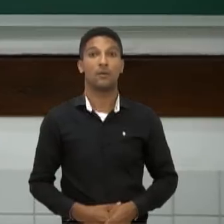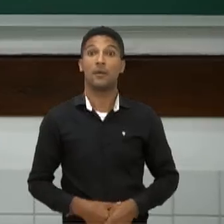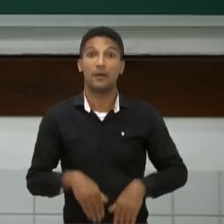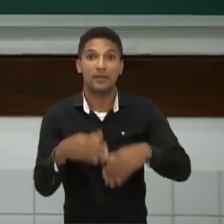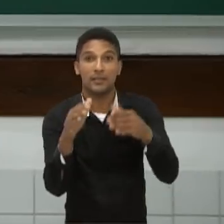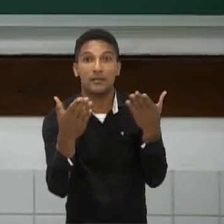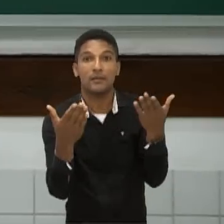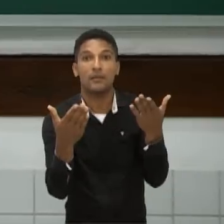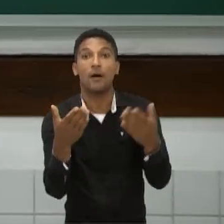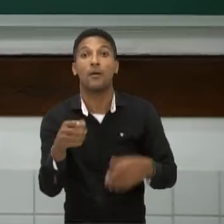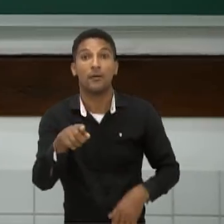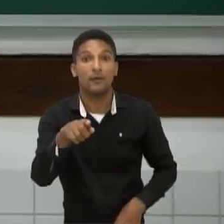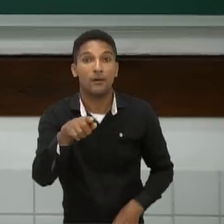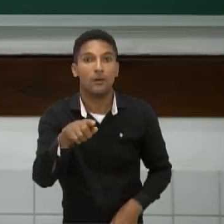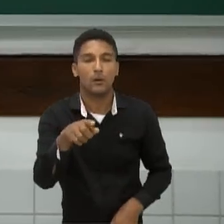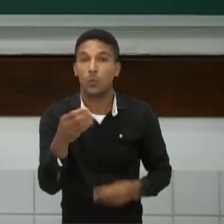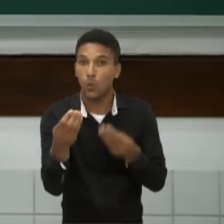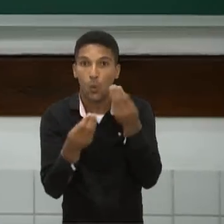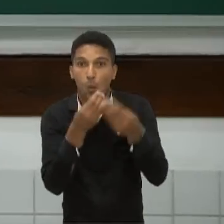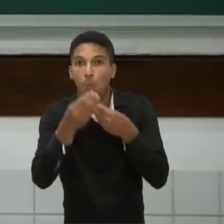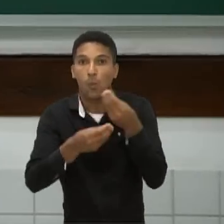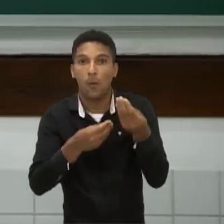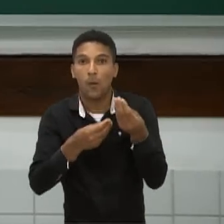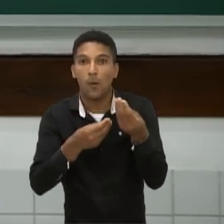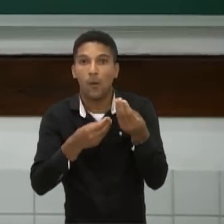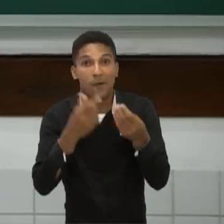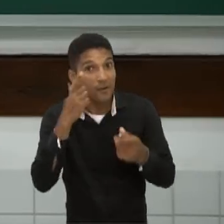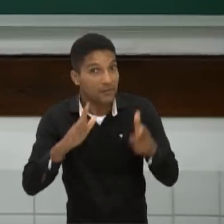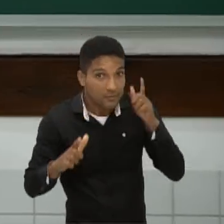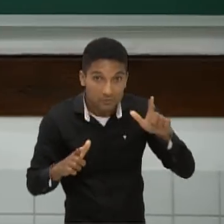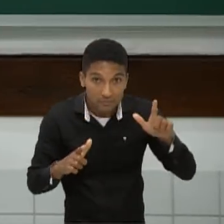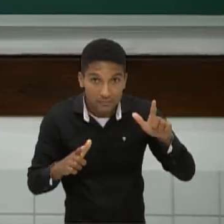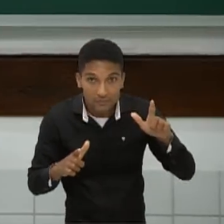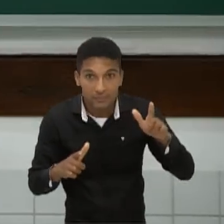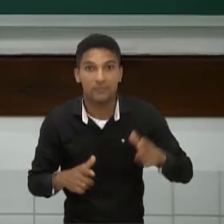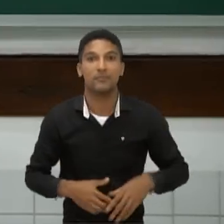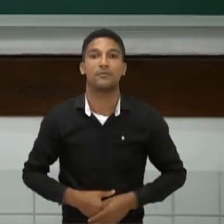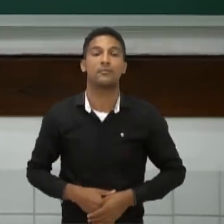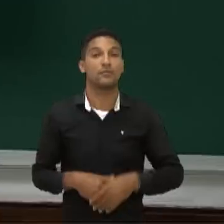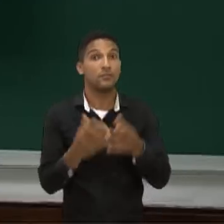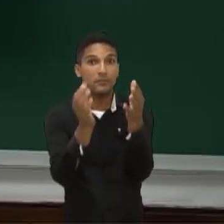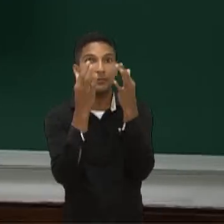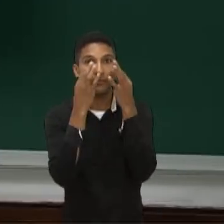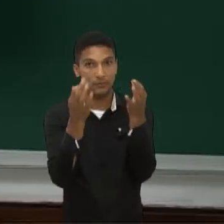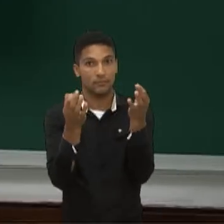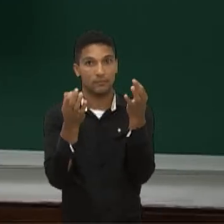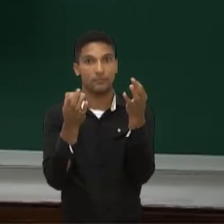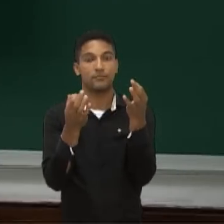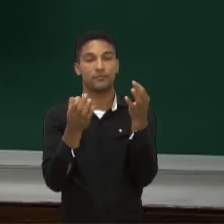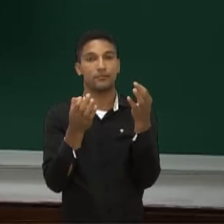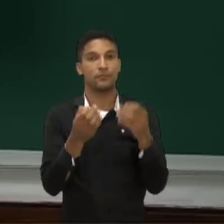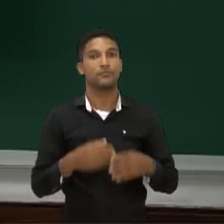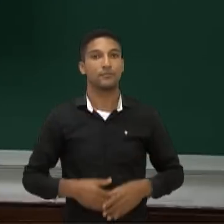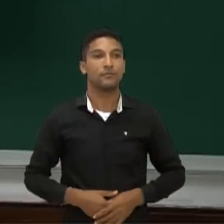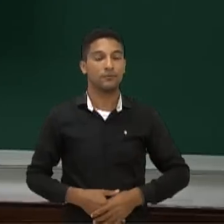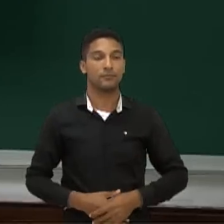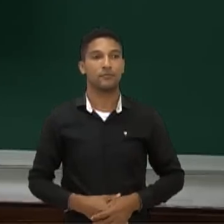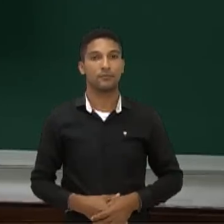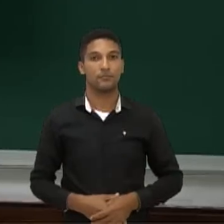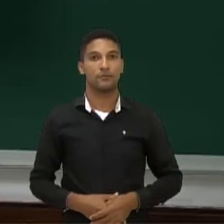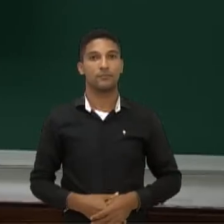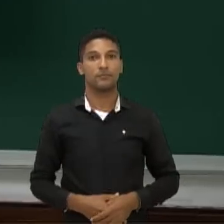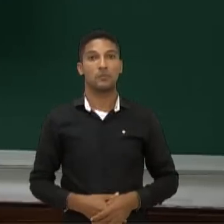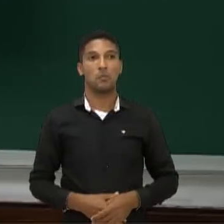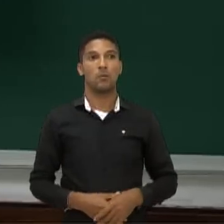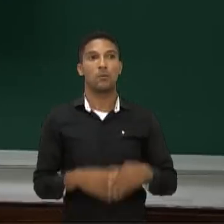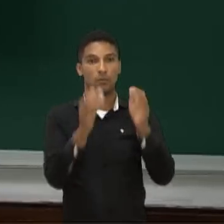E aí, pessoal, como é que foi? Conseguiram fazer? Então, prestem atenção aqui com a professora. Olha só, todos os